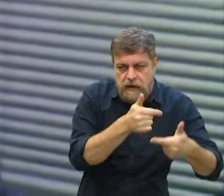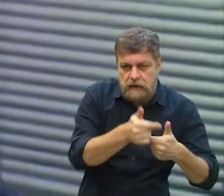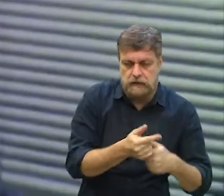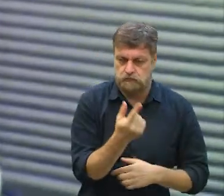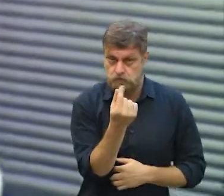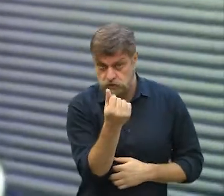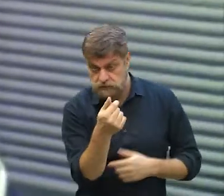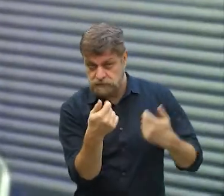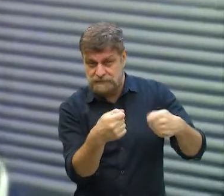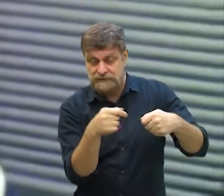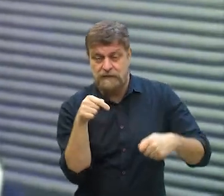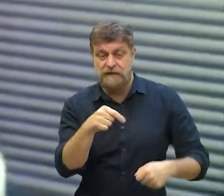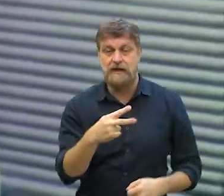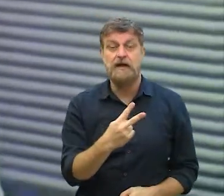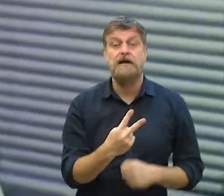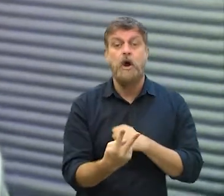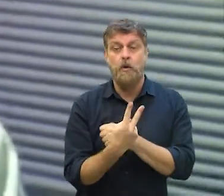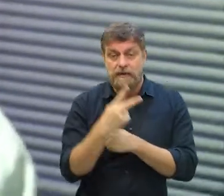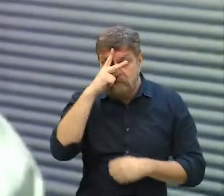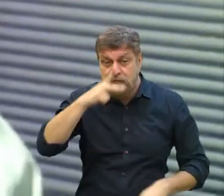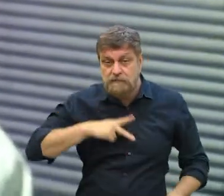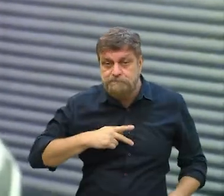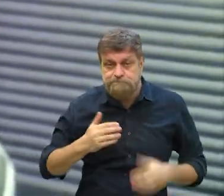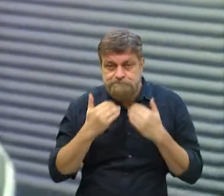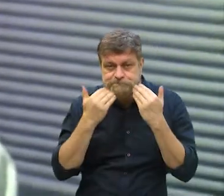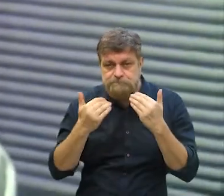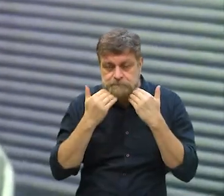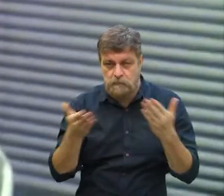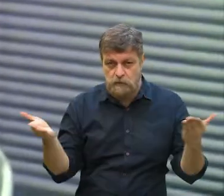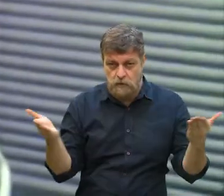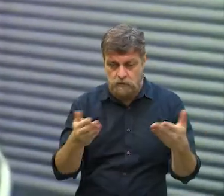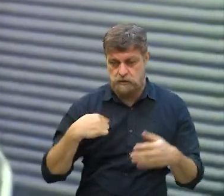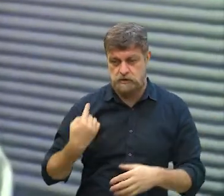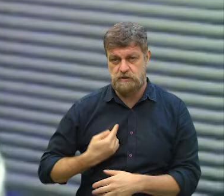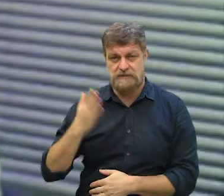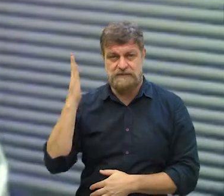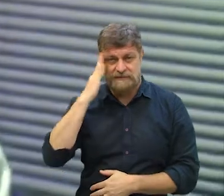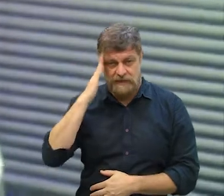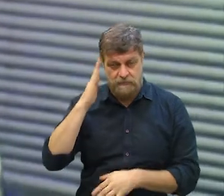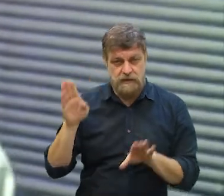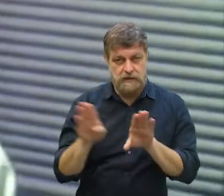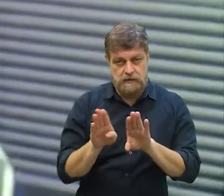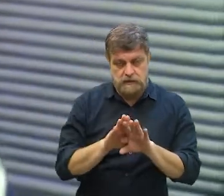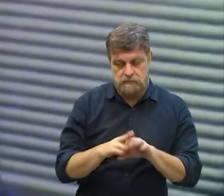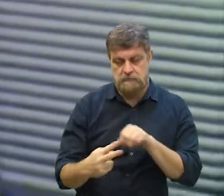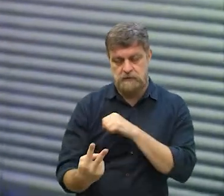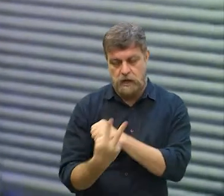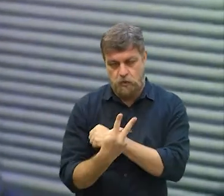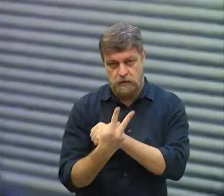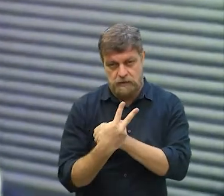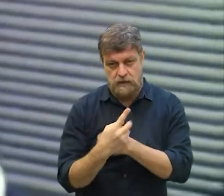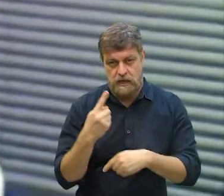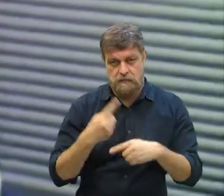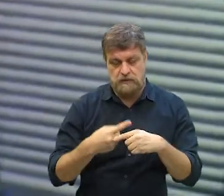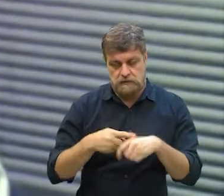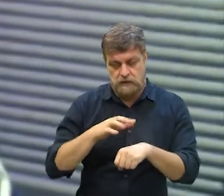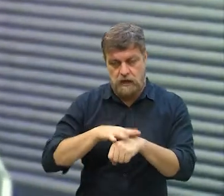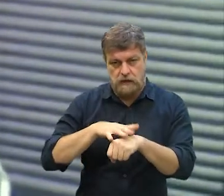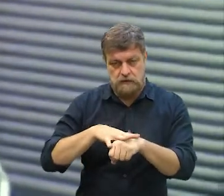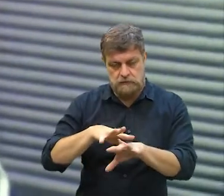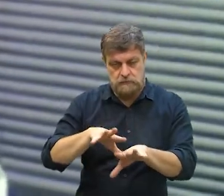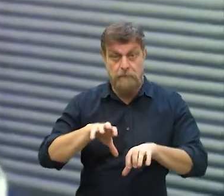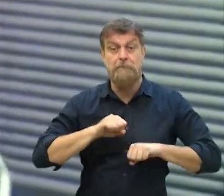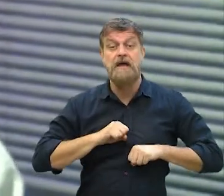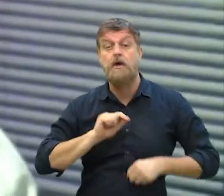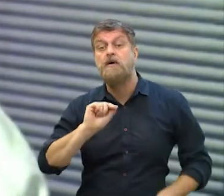sempre cuidando da família, mas ele não se cuida. Né? E hoje a gente sabe que não adianta, você tem que também se cuidar, porque senão a doença